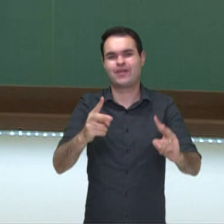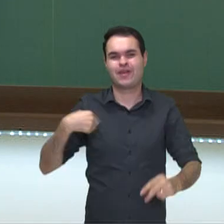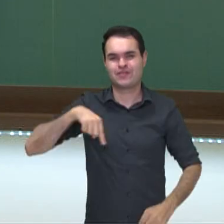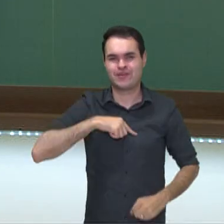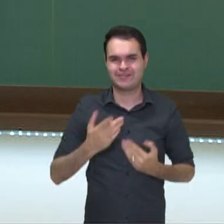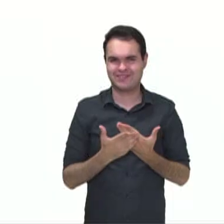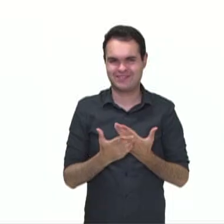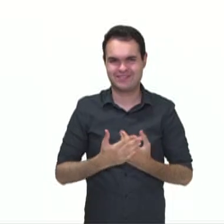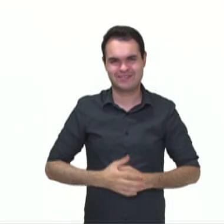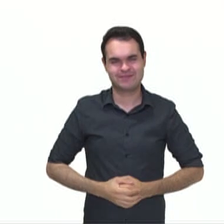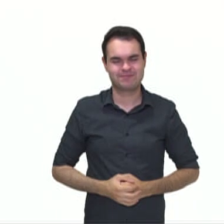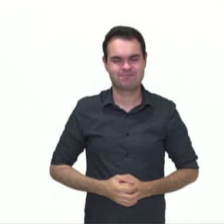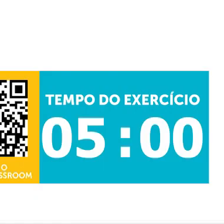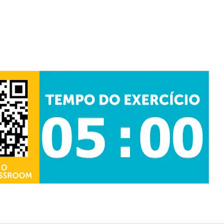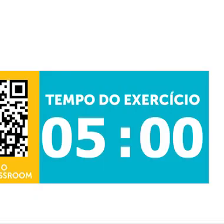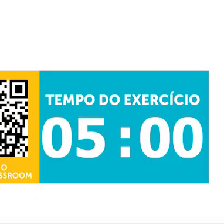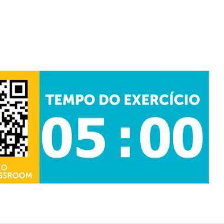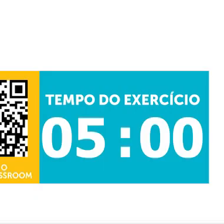nossa aula.